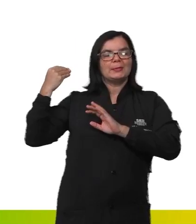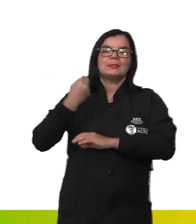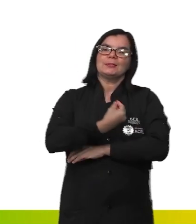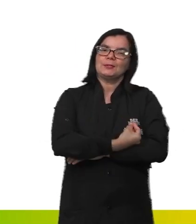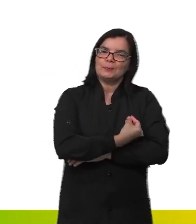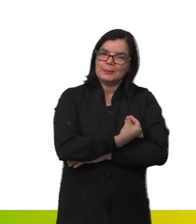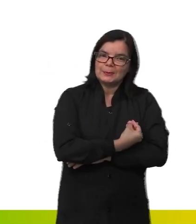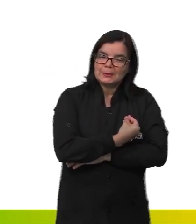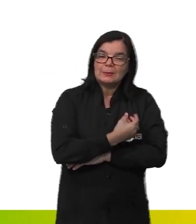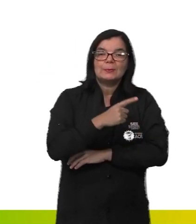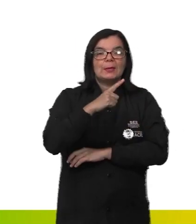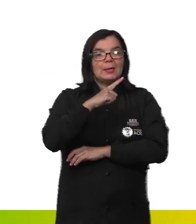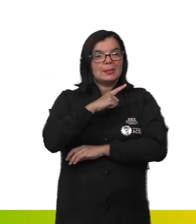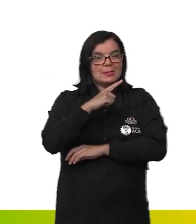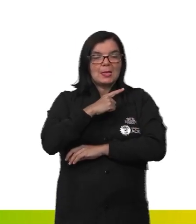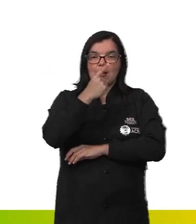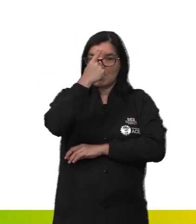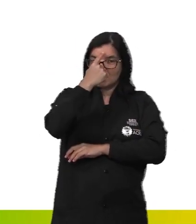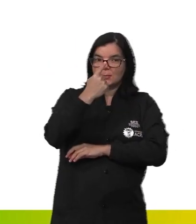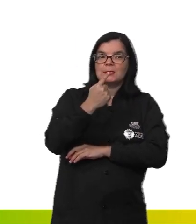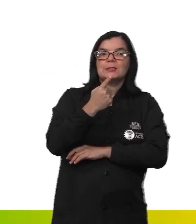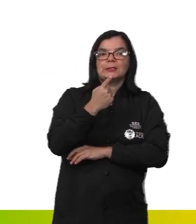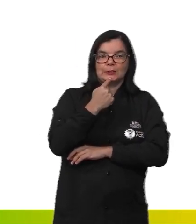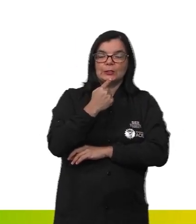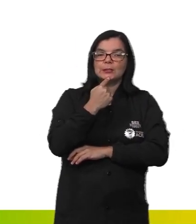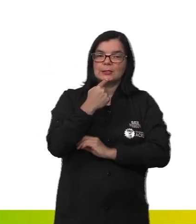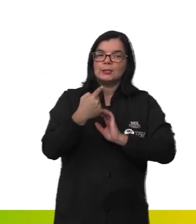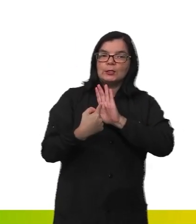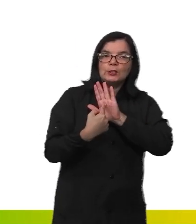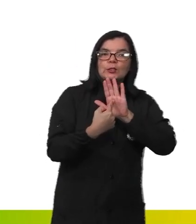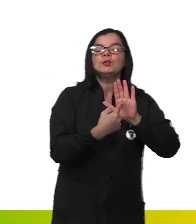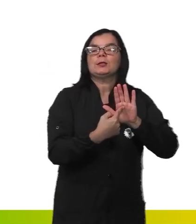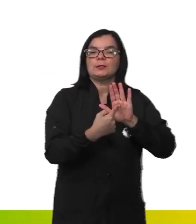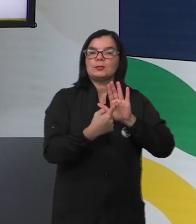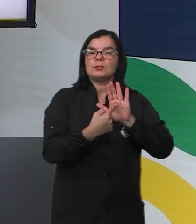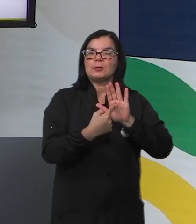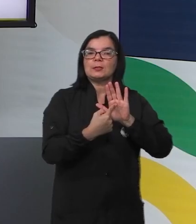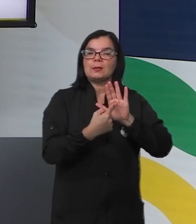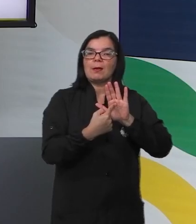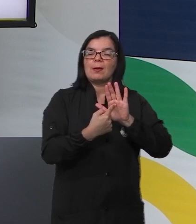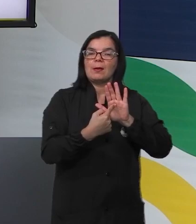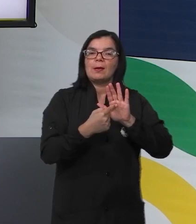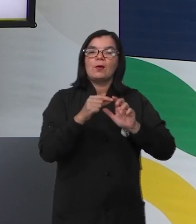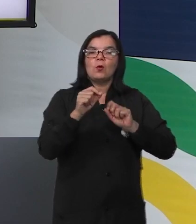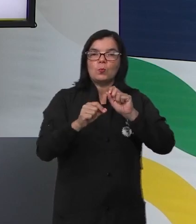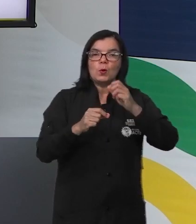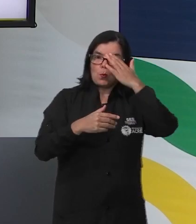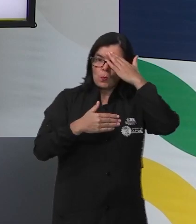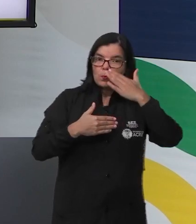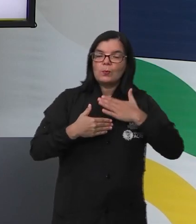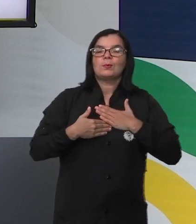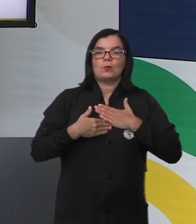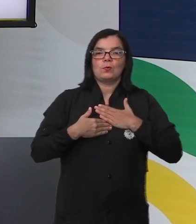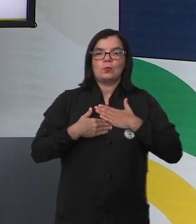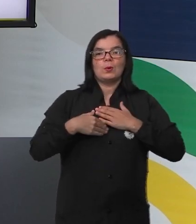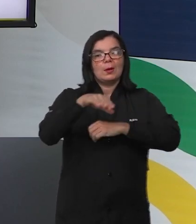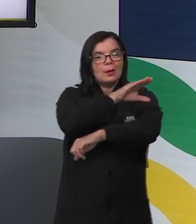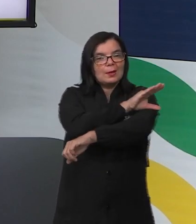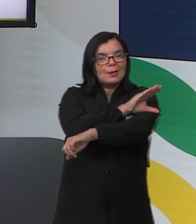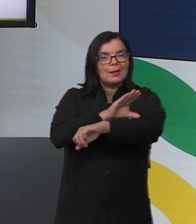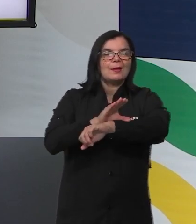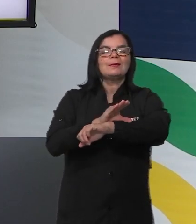presente. Aqui temos imagens simbólicas que efetivamente representam o corpo, a